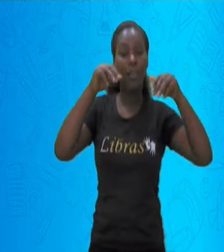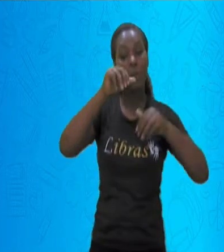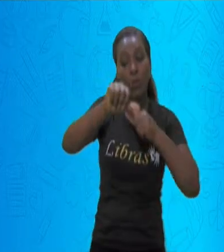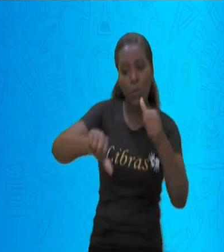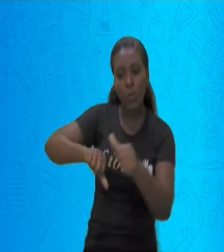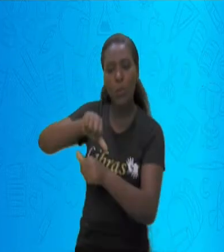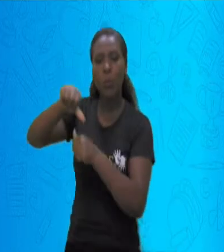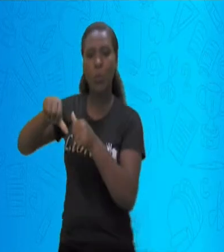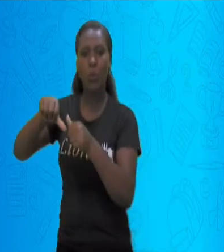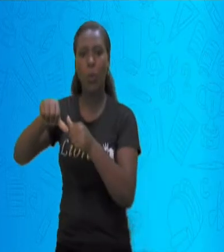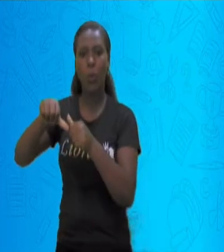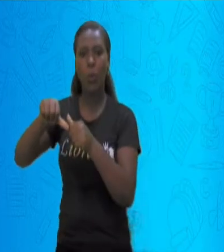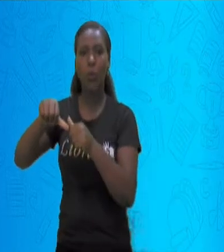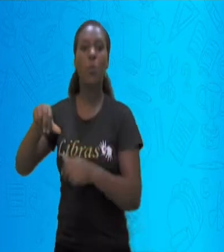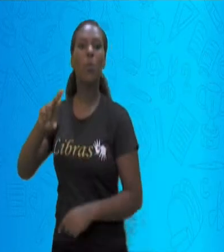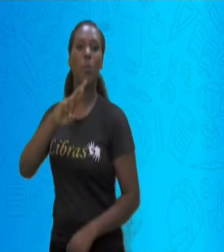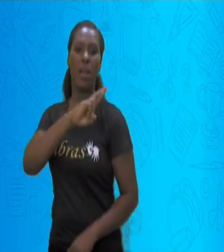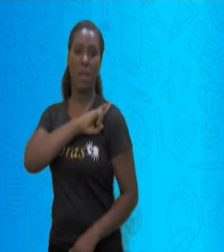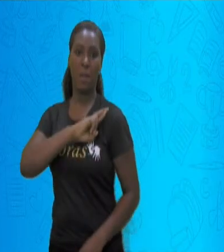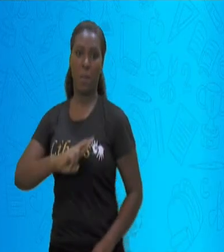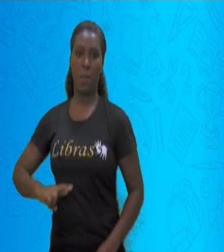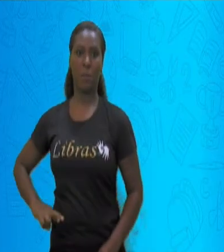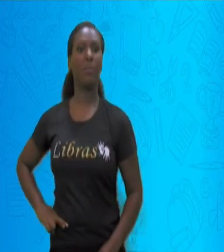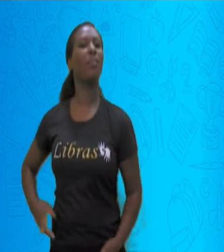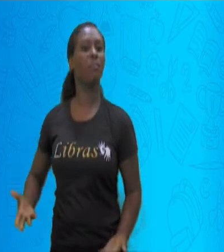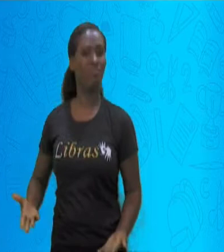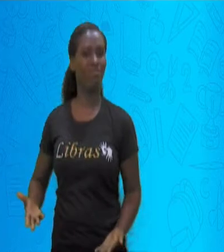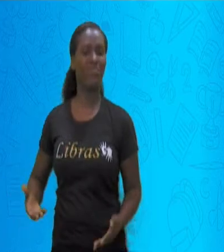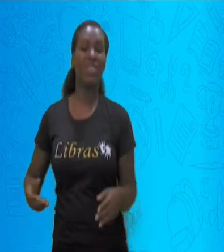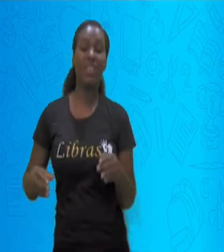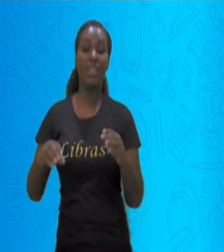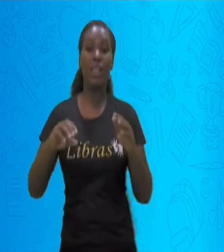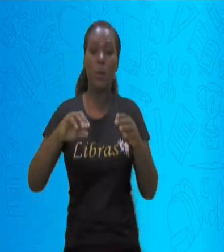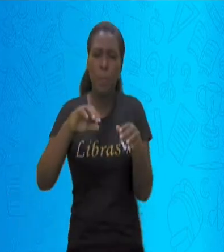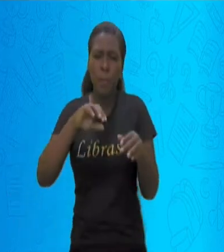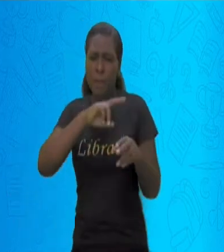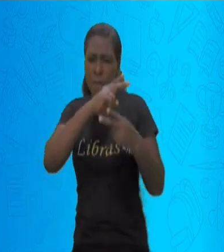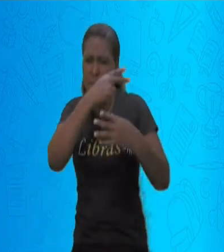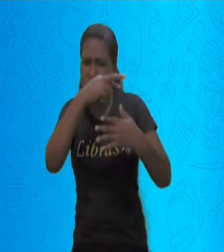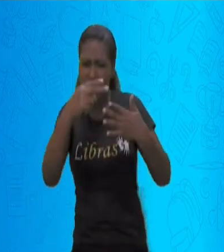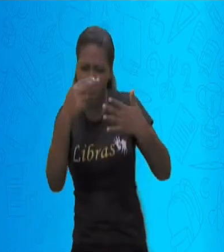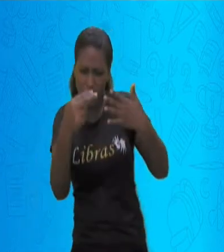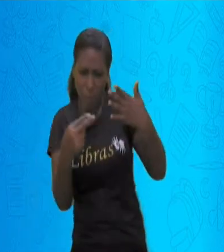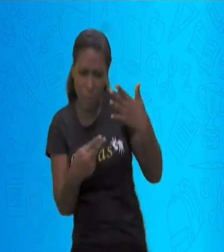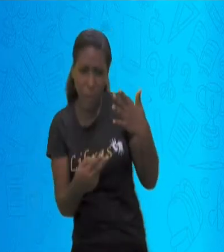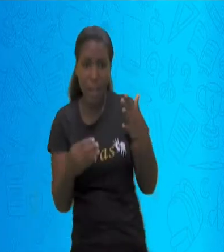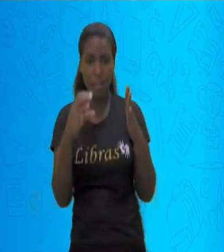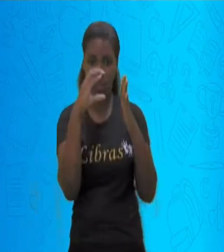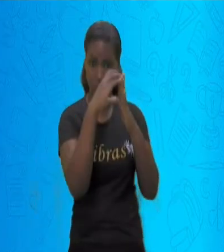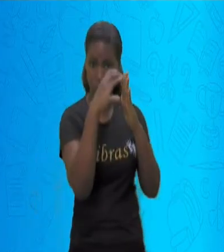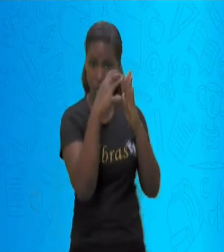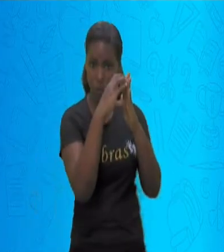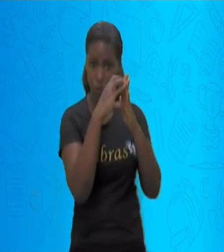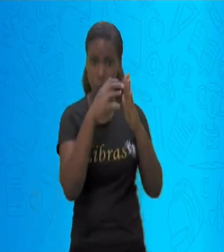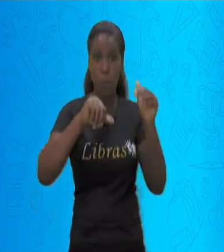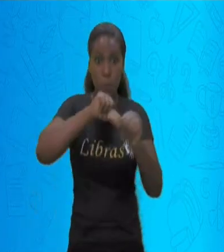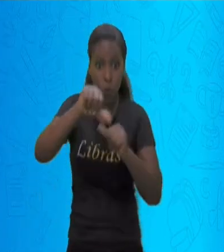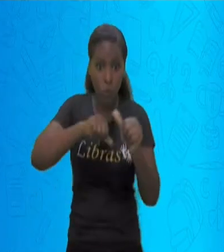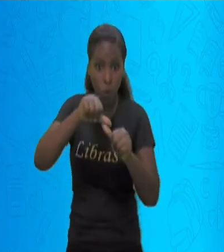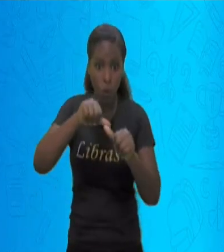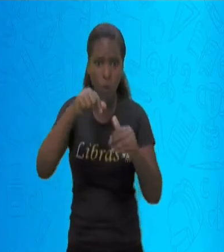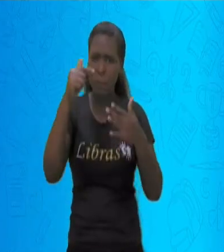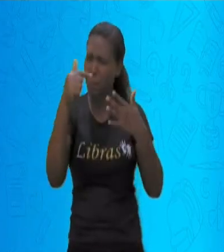fossem substituídos, inclusive a bandeira nacional. Então, várias situações modificaram no Brasil, na